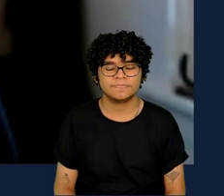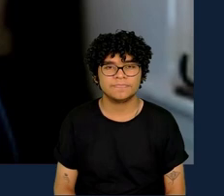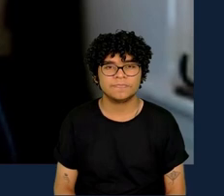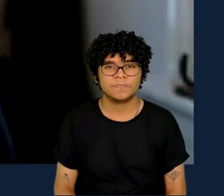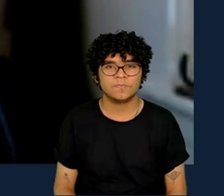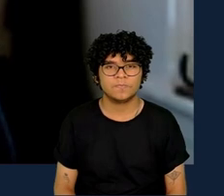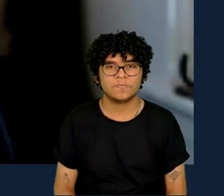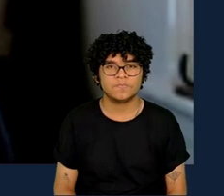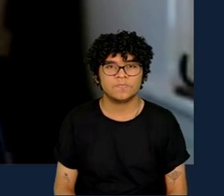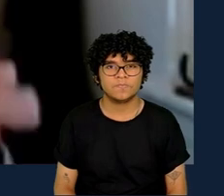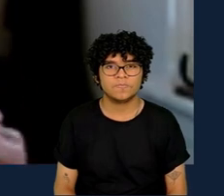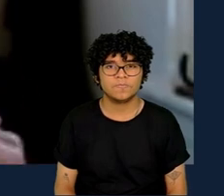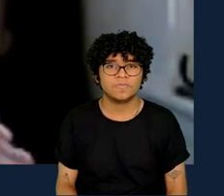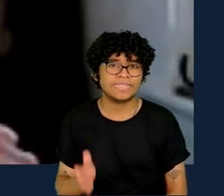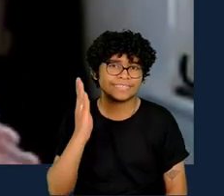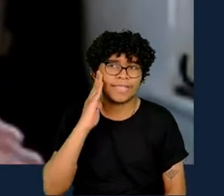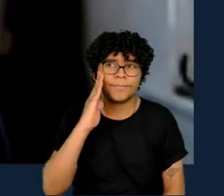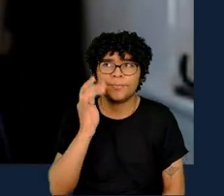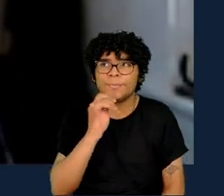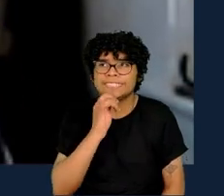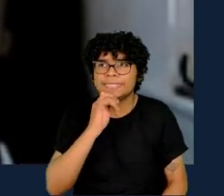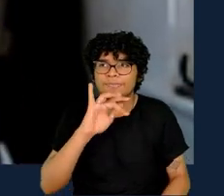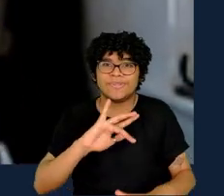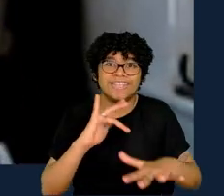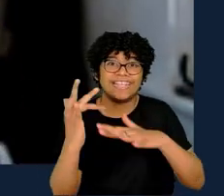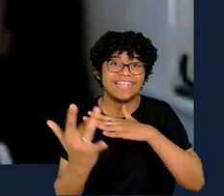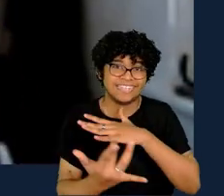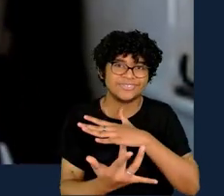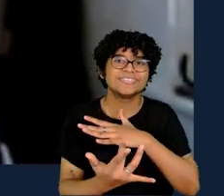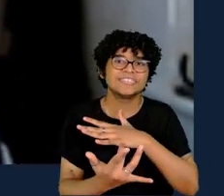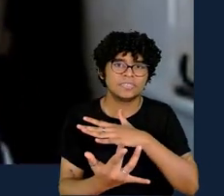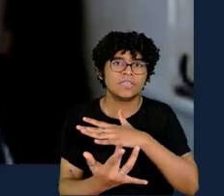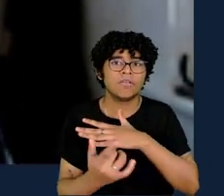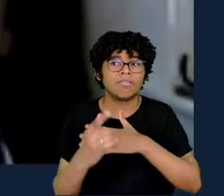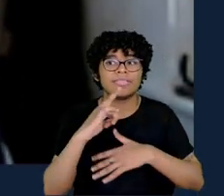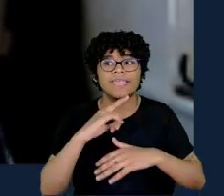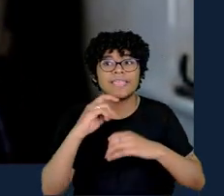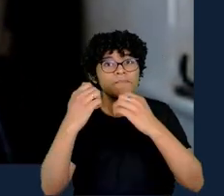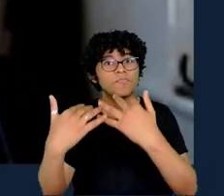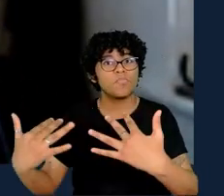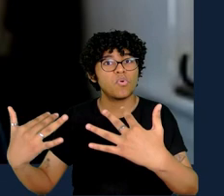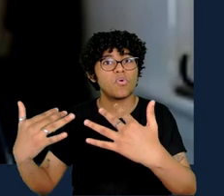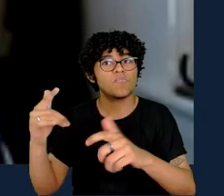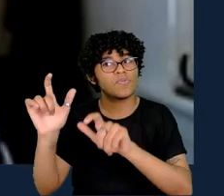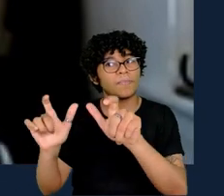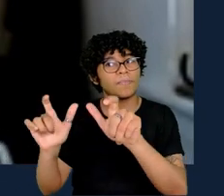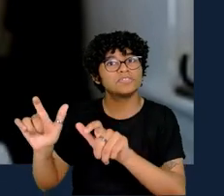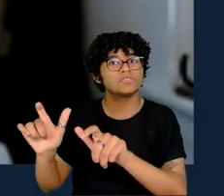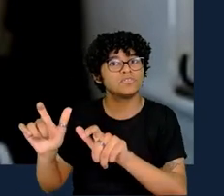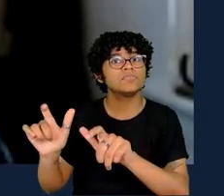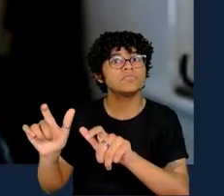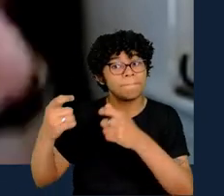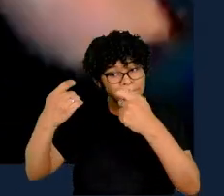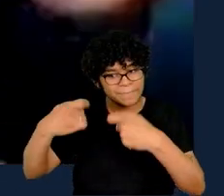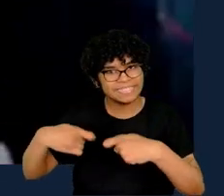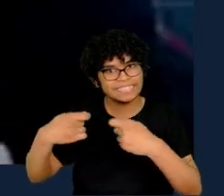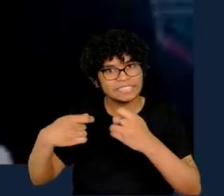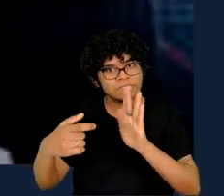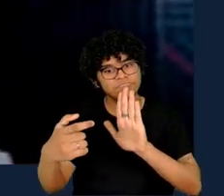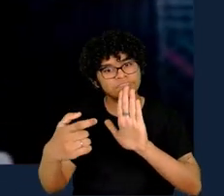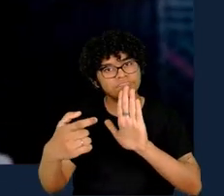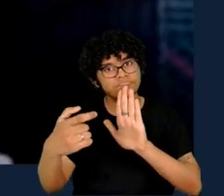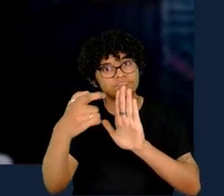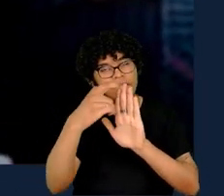numa rodada de redes sociais, talvez haja um outro público que precisam de todas as palavras e também